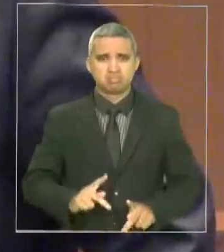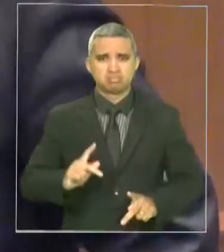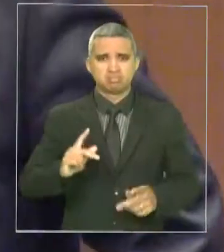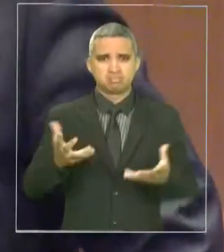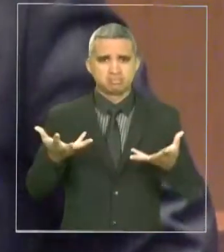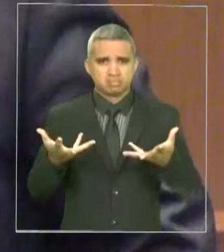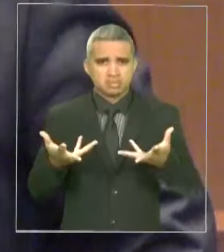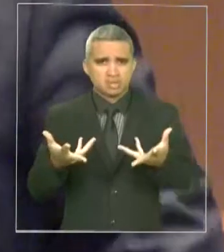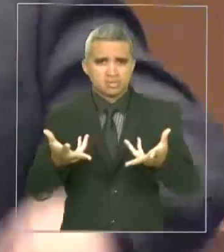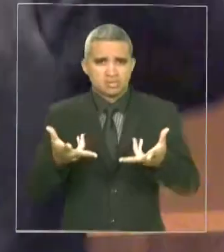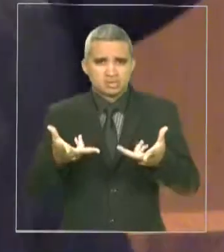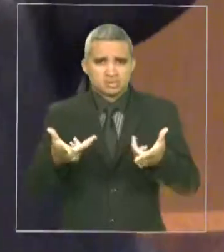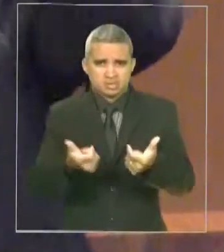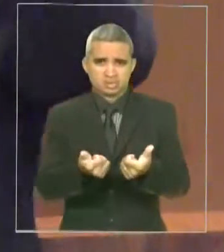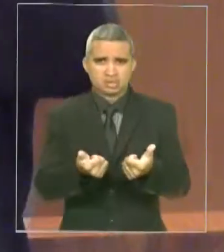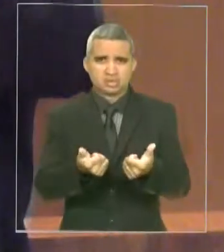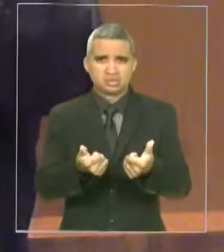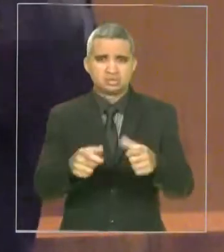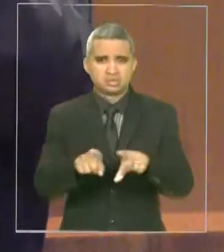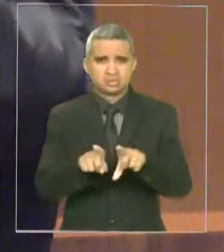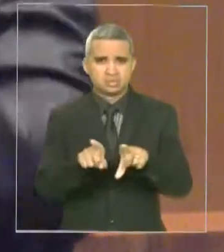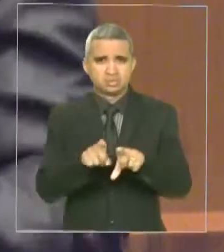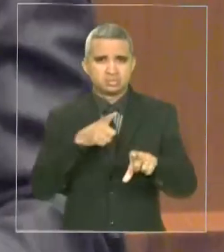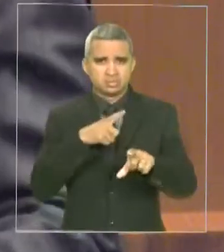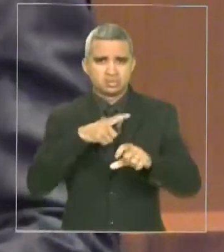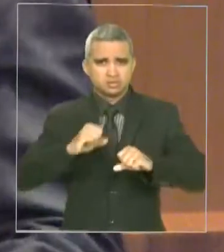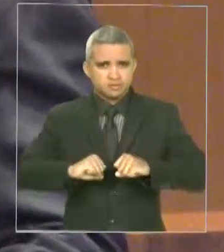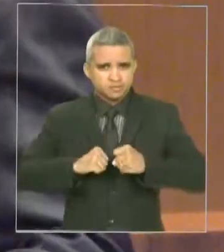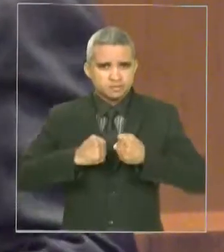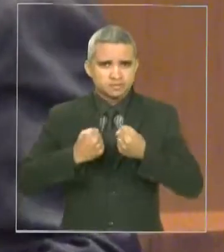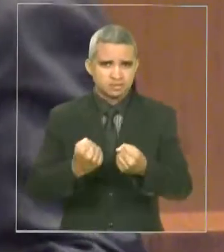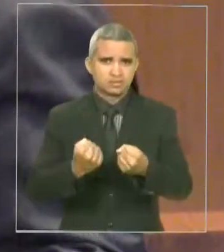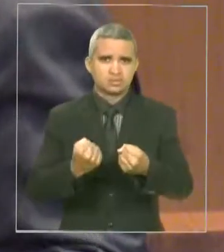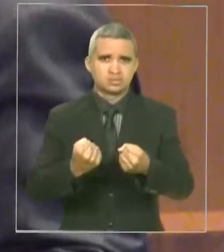eficiência, com muita dedicação.